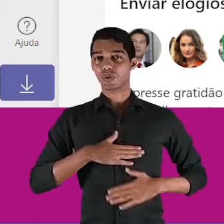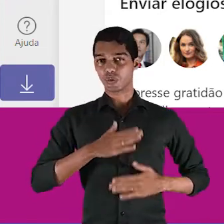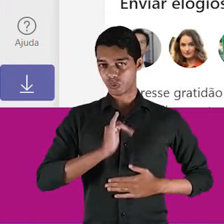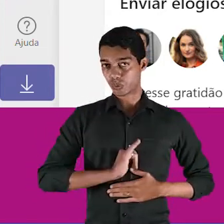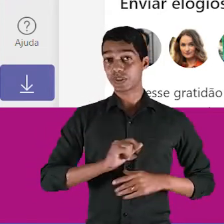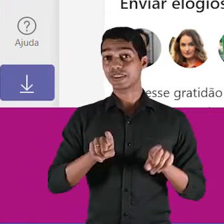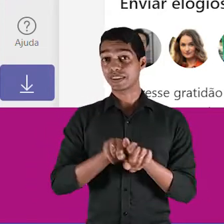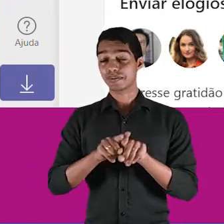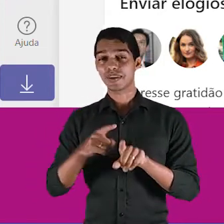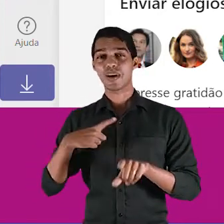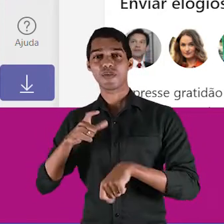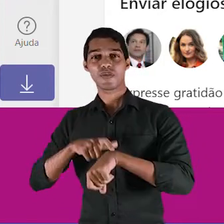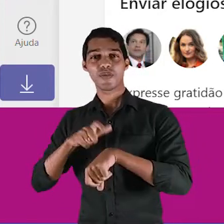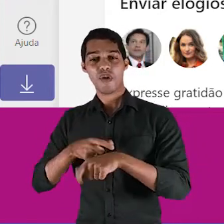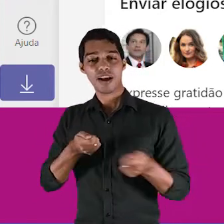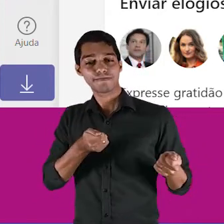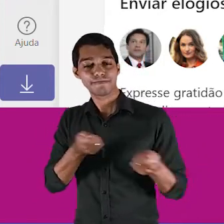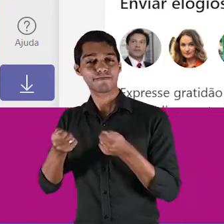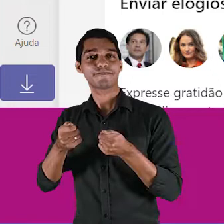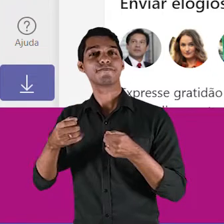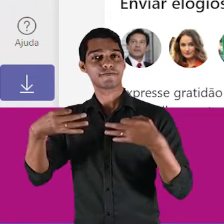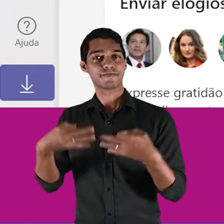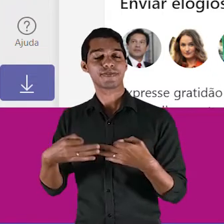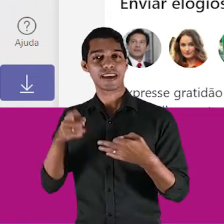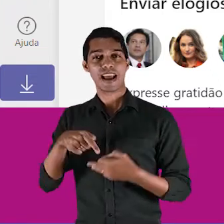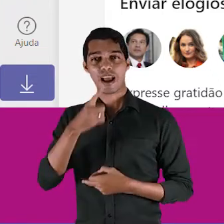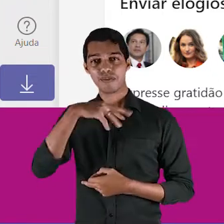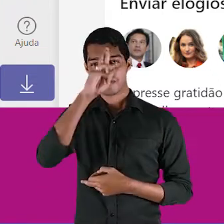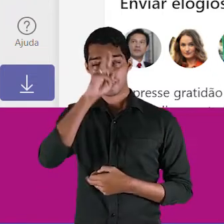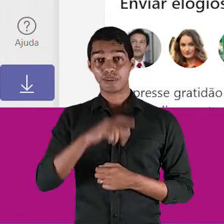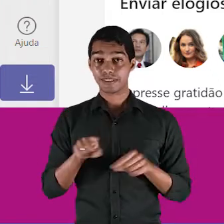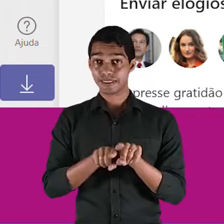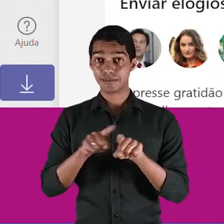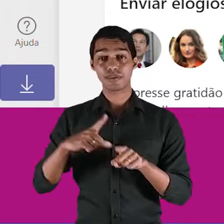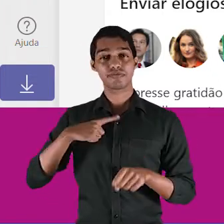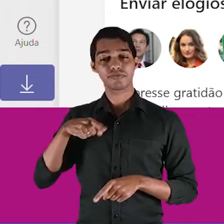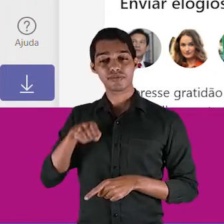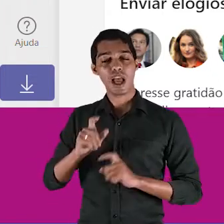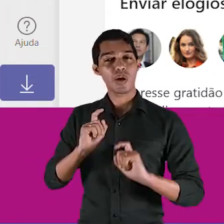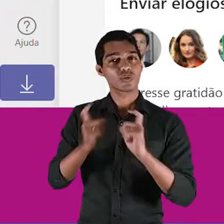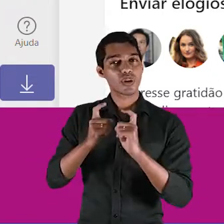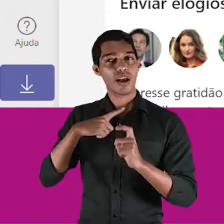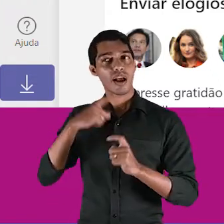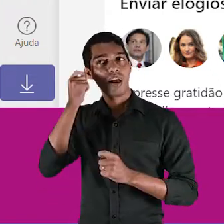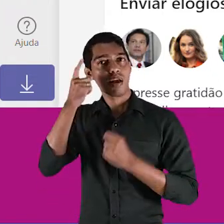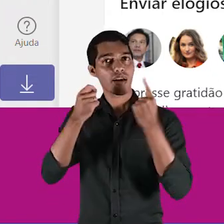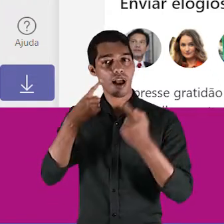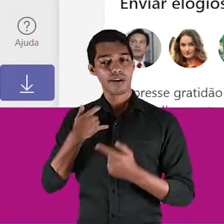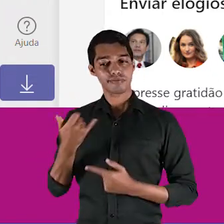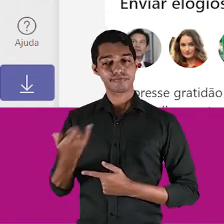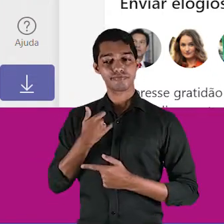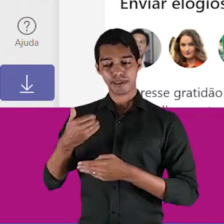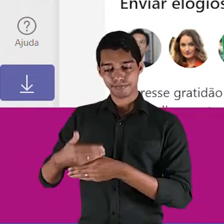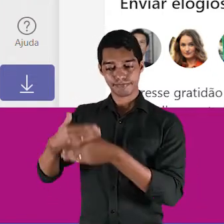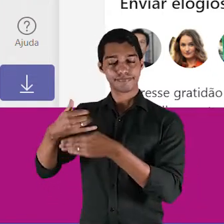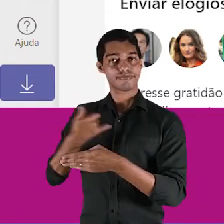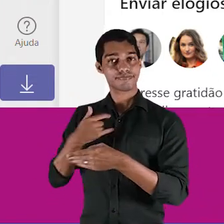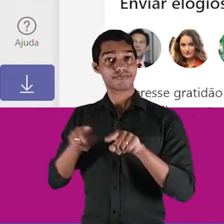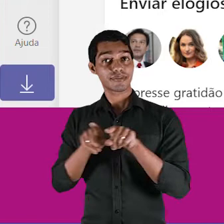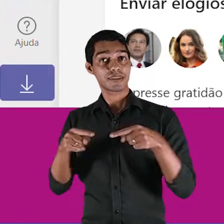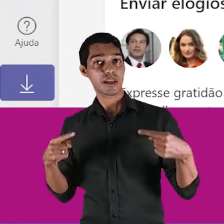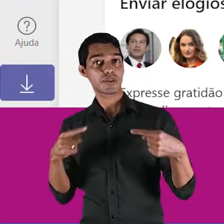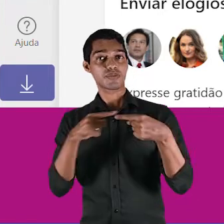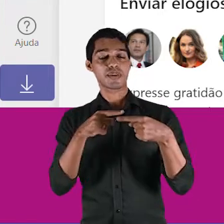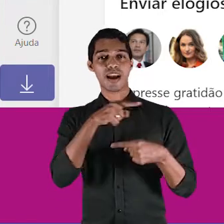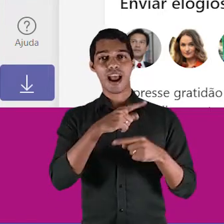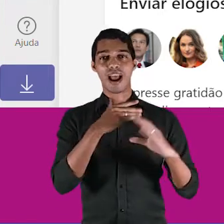de almoço. Se prepare também para reuniões ao receber lembretes e tenha acesso fácil a um agrupamento de e-mails que podem ter relevância